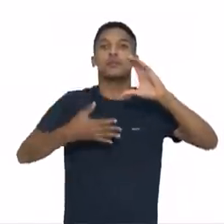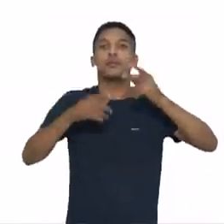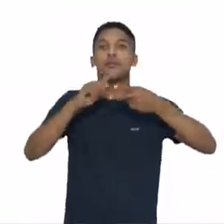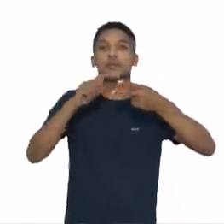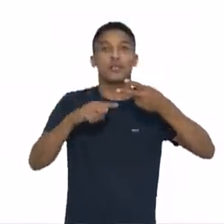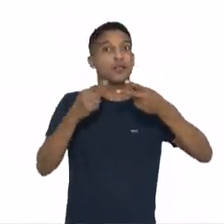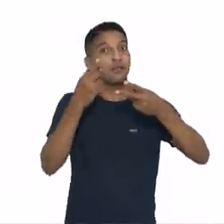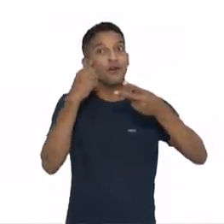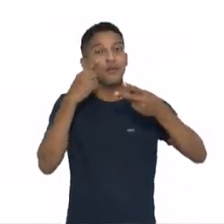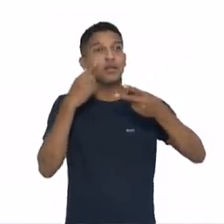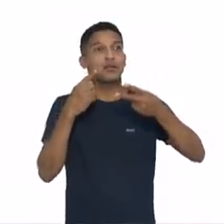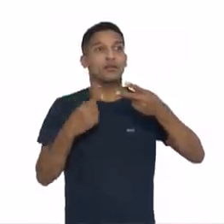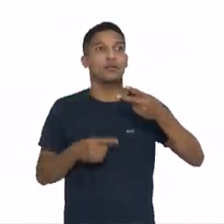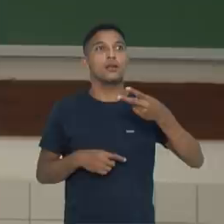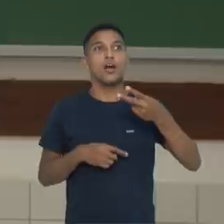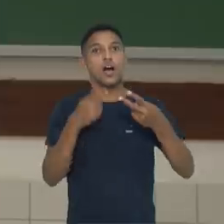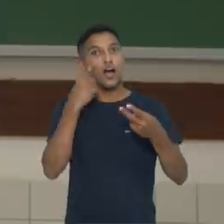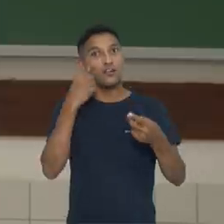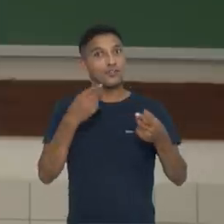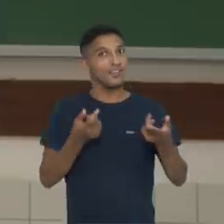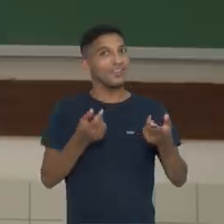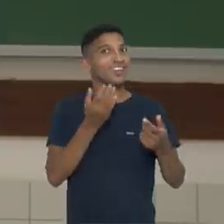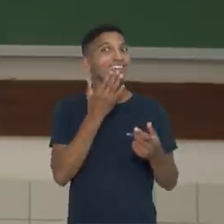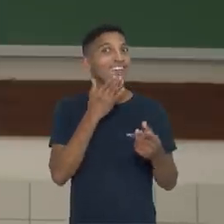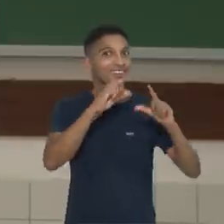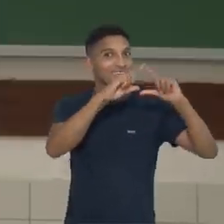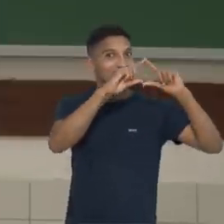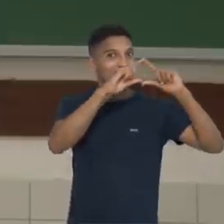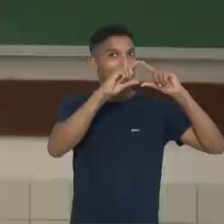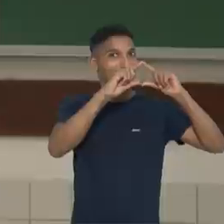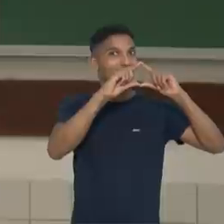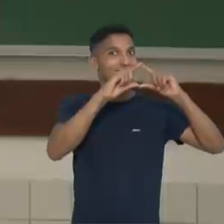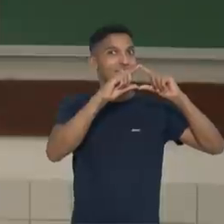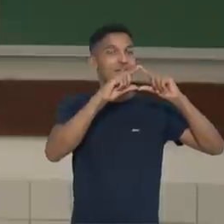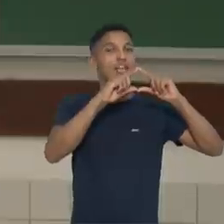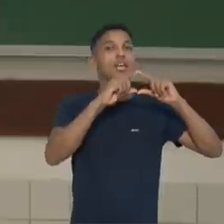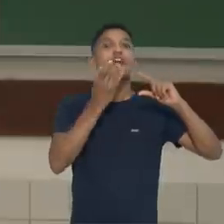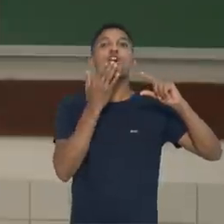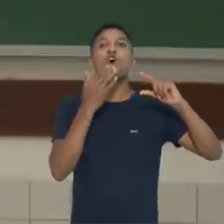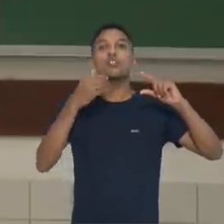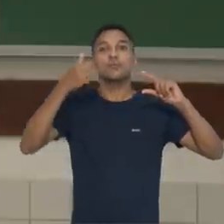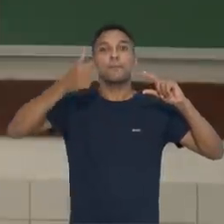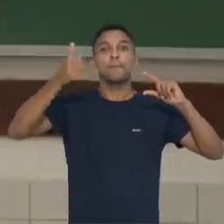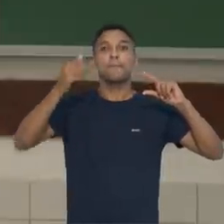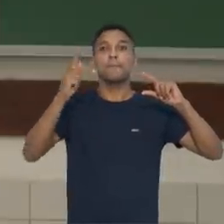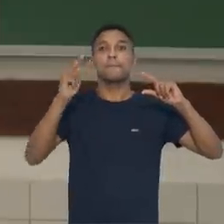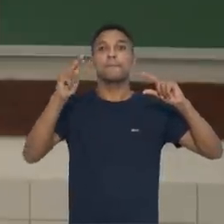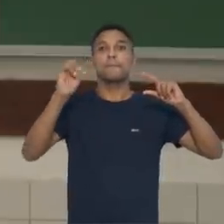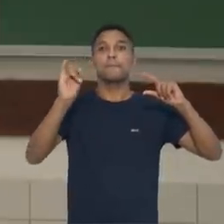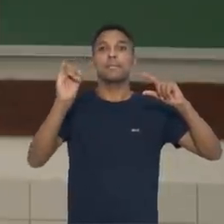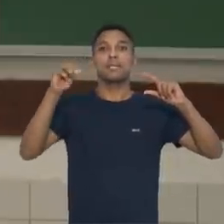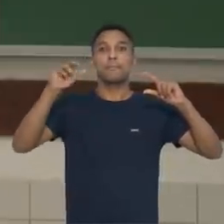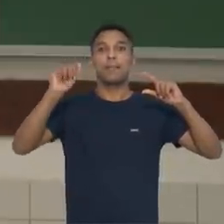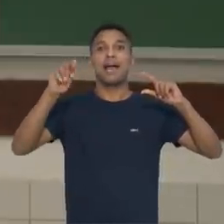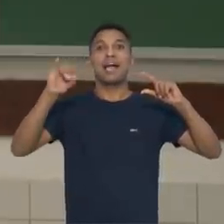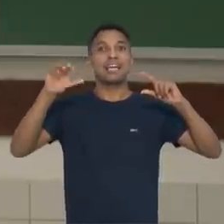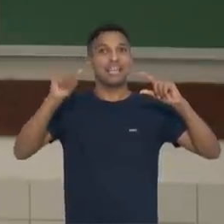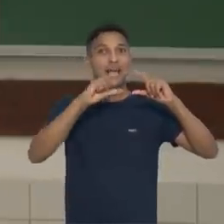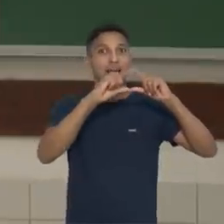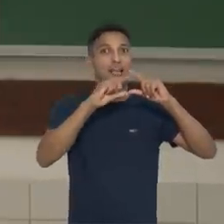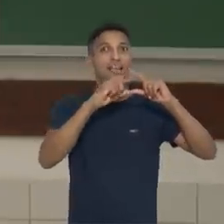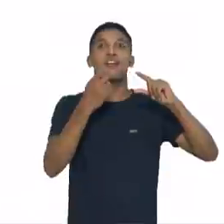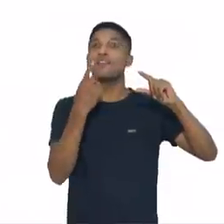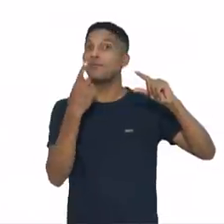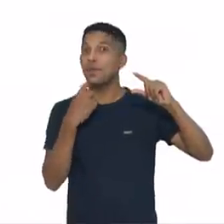Olha só, as opções hoje estão com as cores primárias, né? Então, vermelho, amarelo e azul.